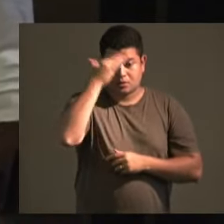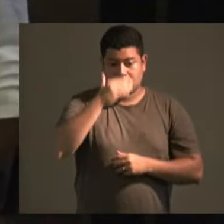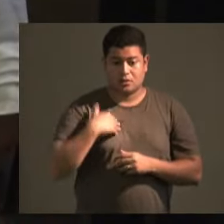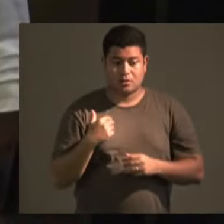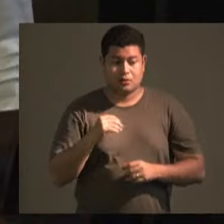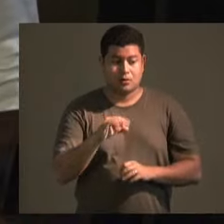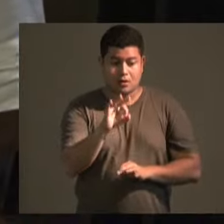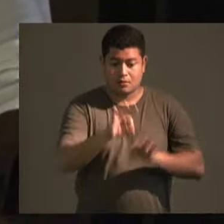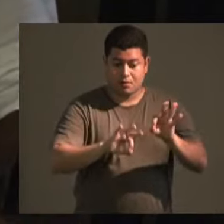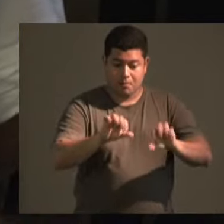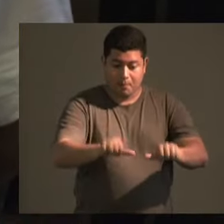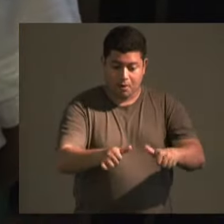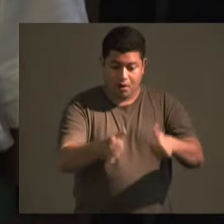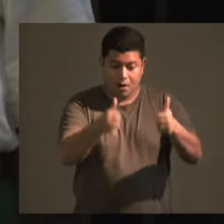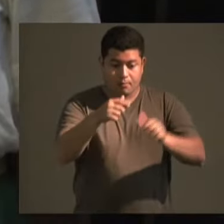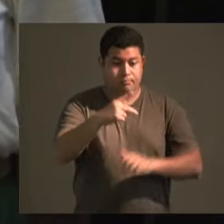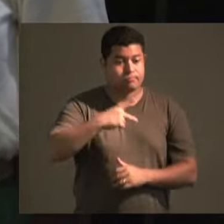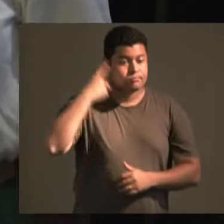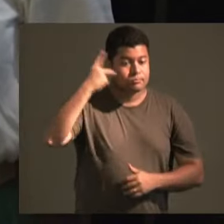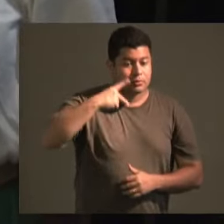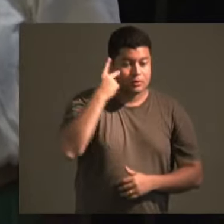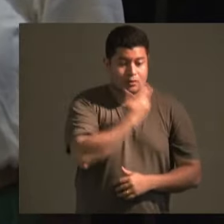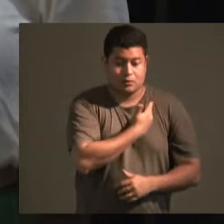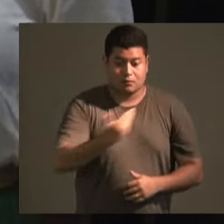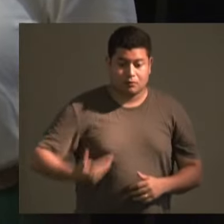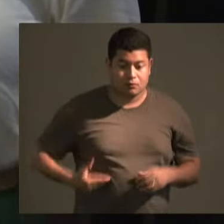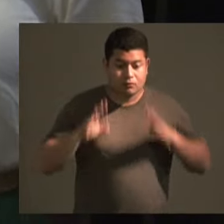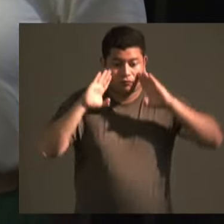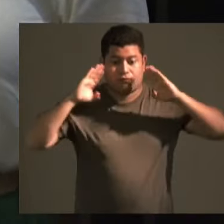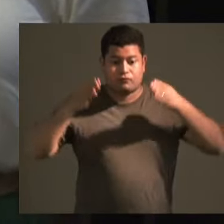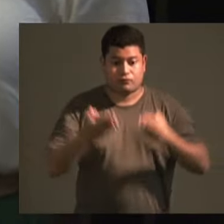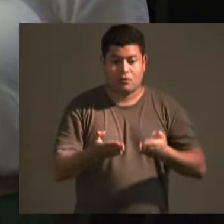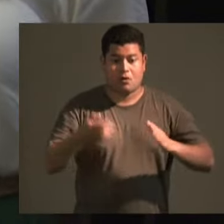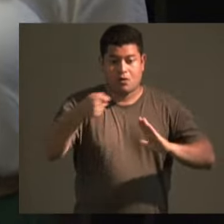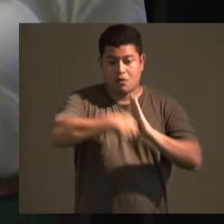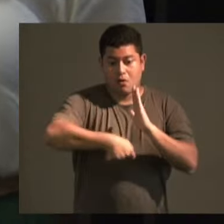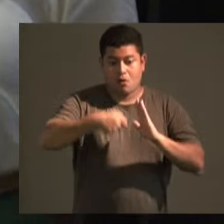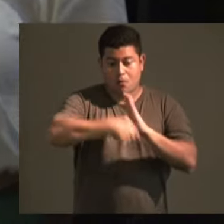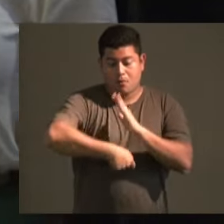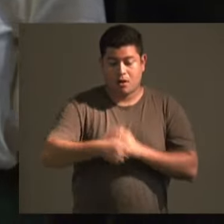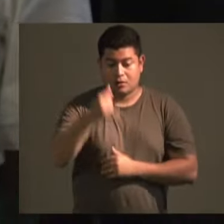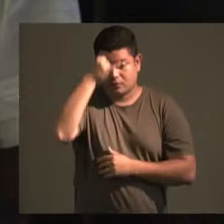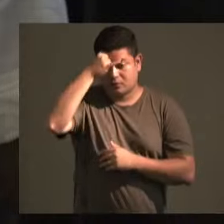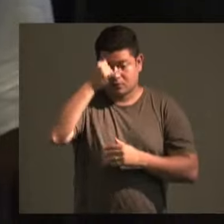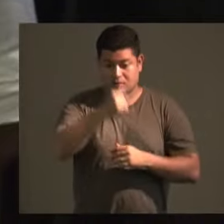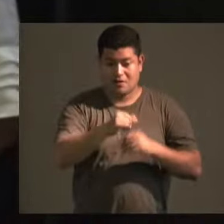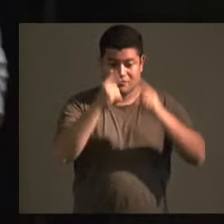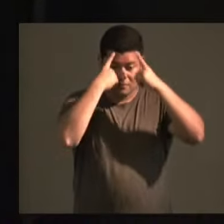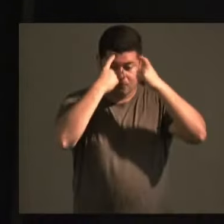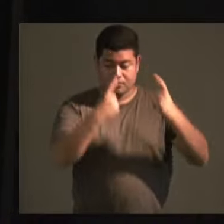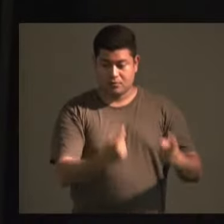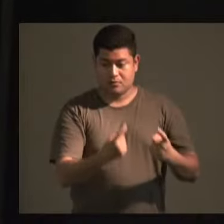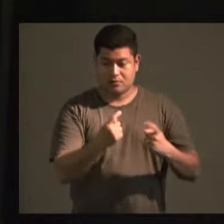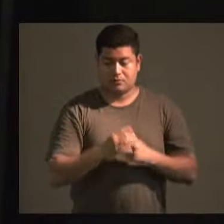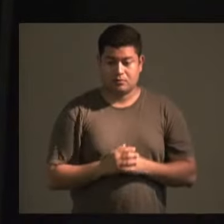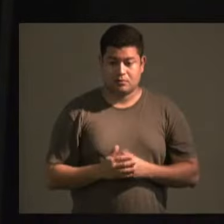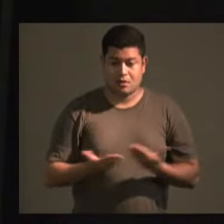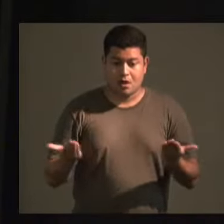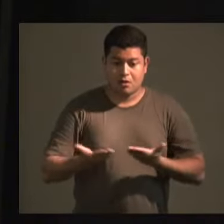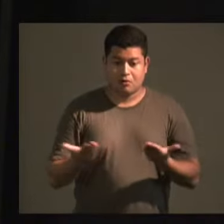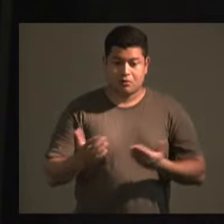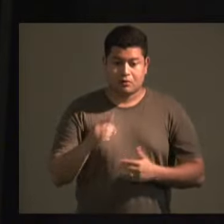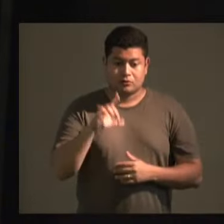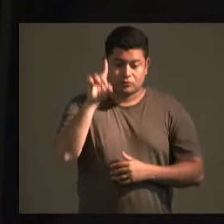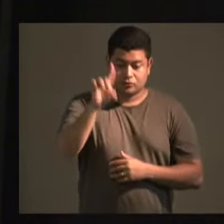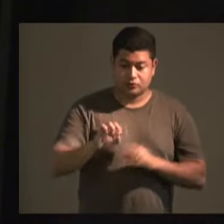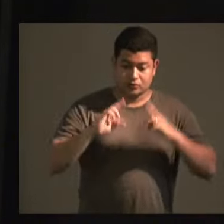políticas públicas voltadas ao enfrentamento à violência. No Ministério agora dos Direitos Humanos, a gente tem uma parceria,